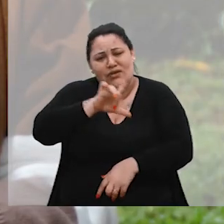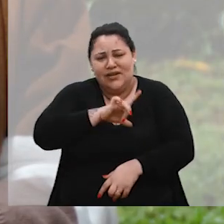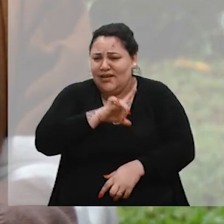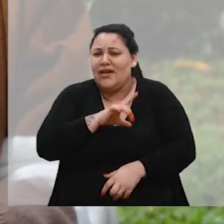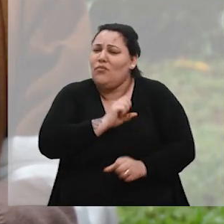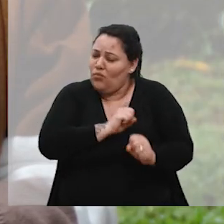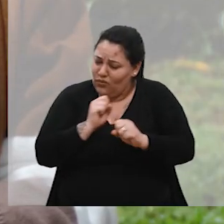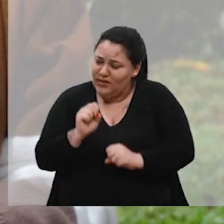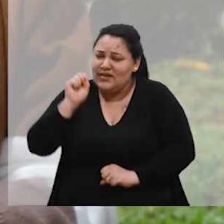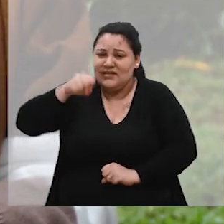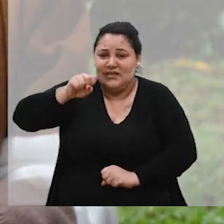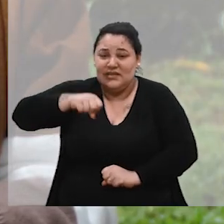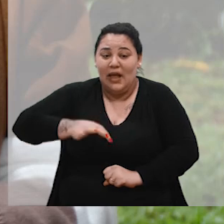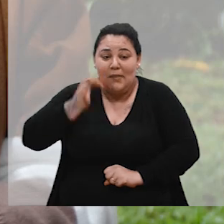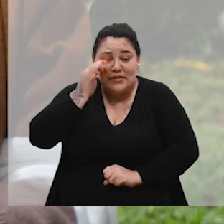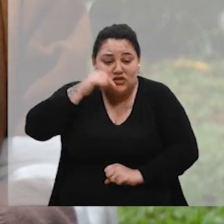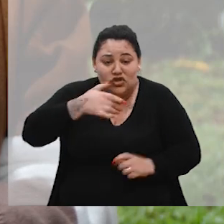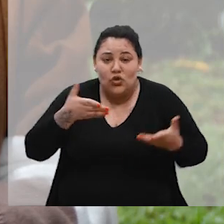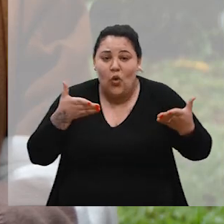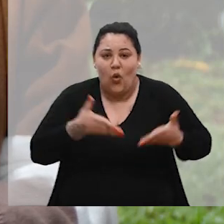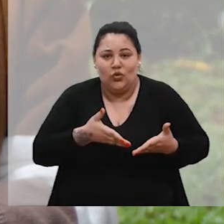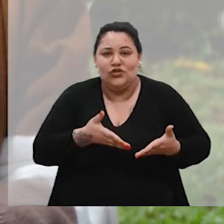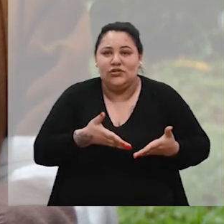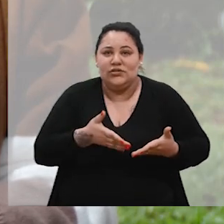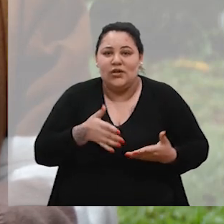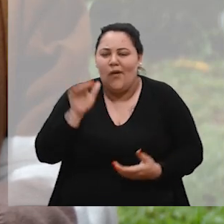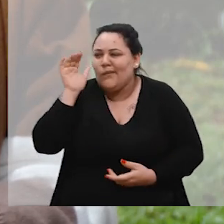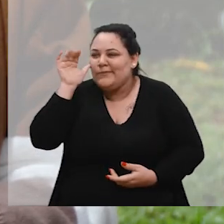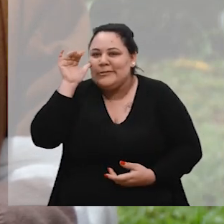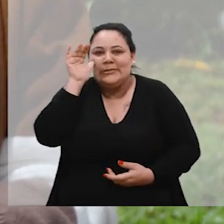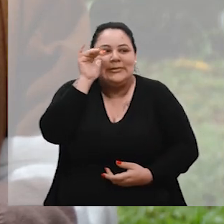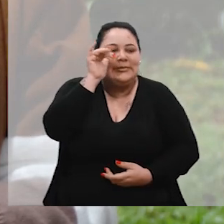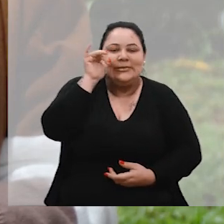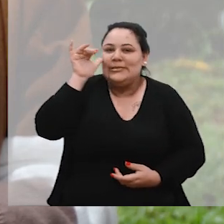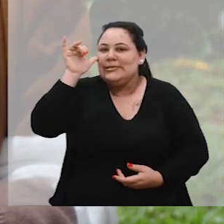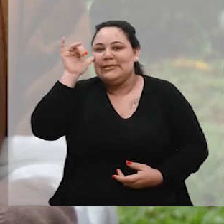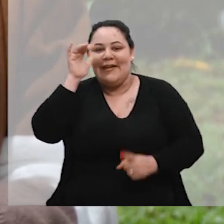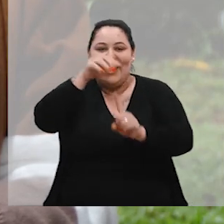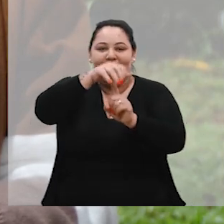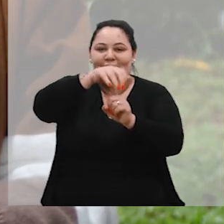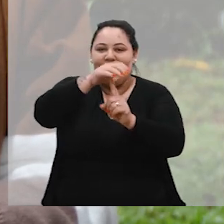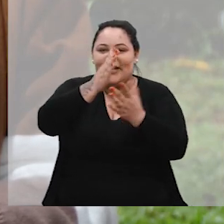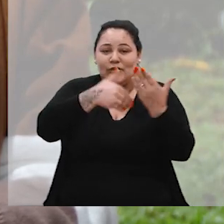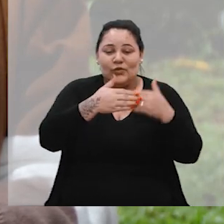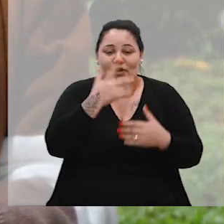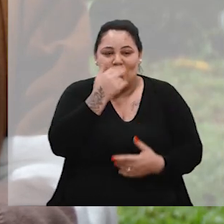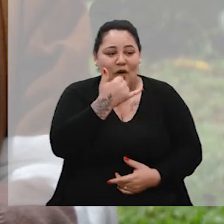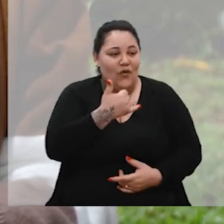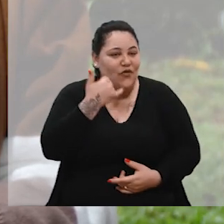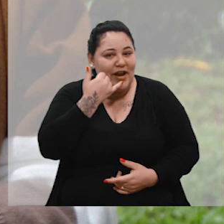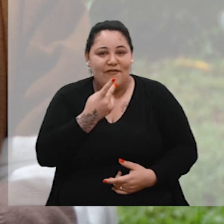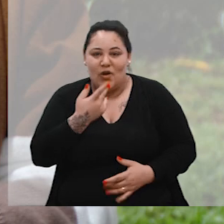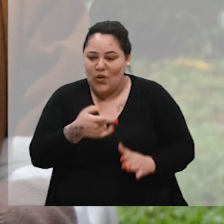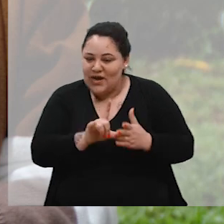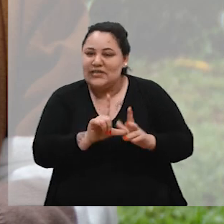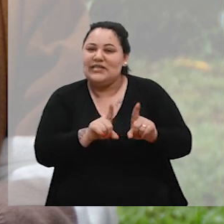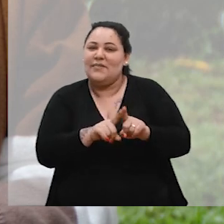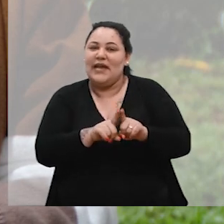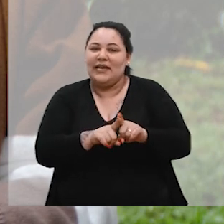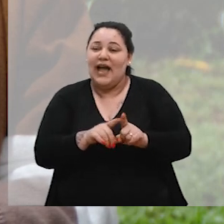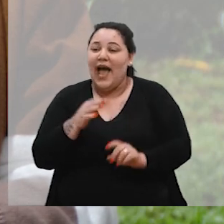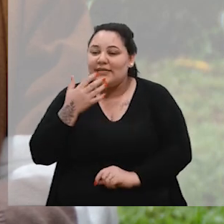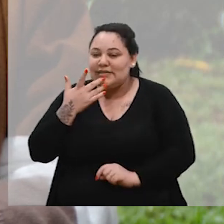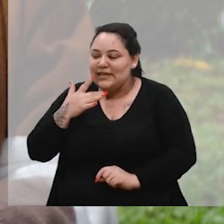E estar aqui, Vânia, e observar esse movimento todo, né, como o Frei também se referiu anteriormente,